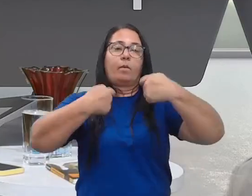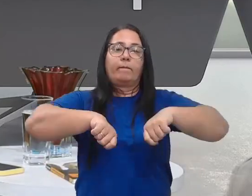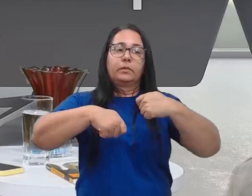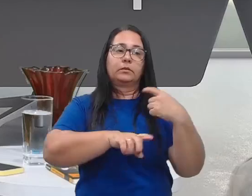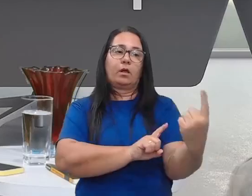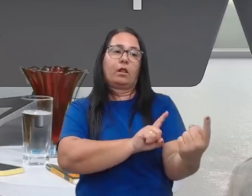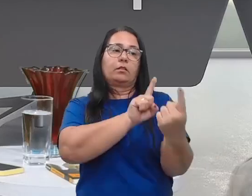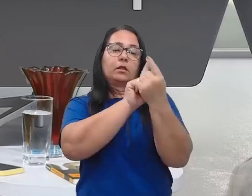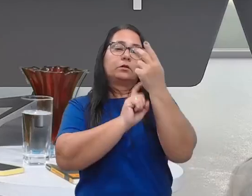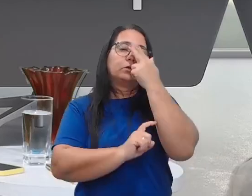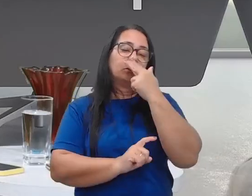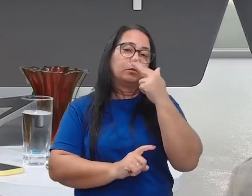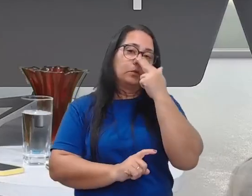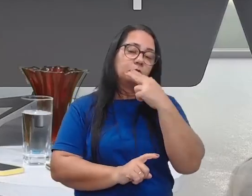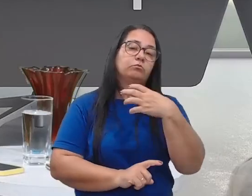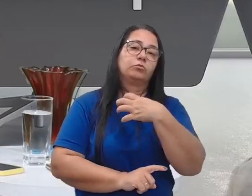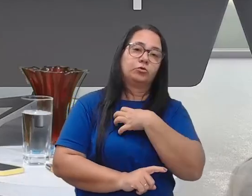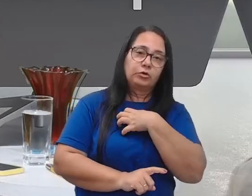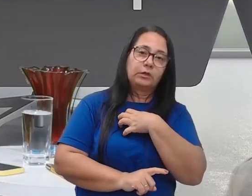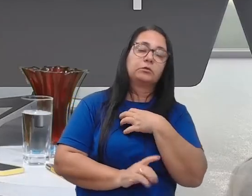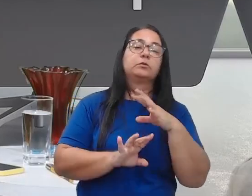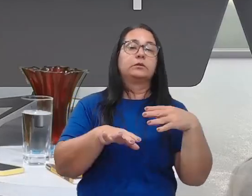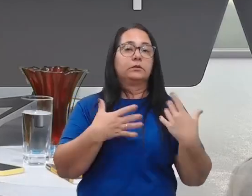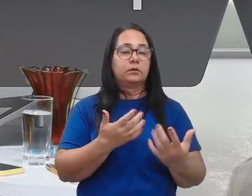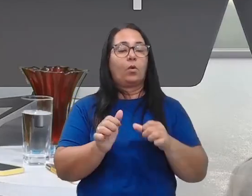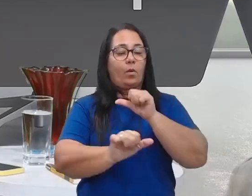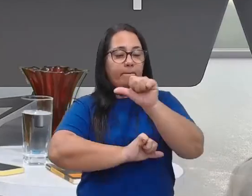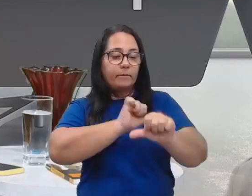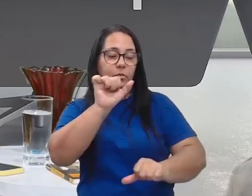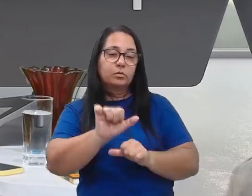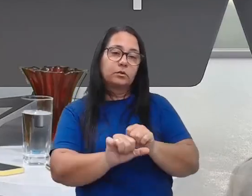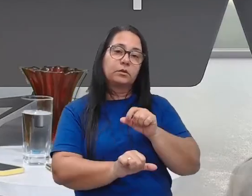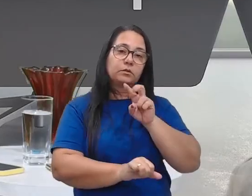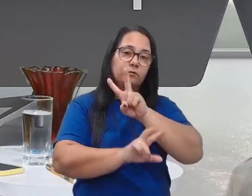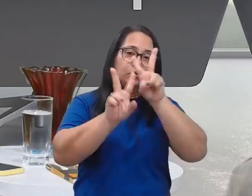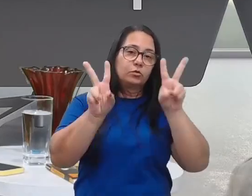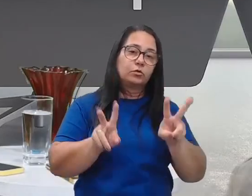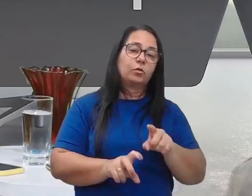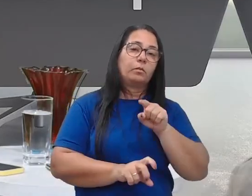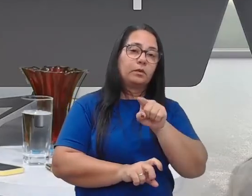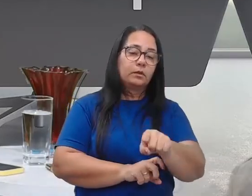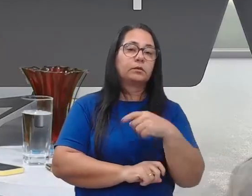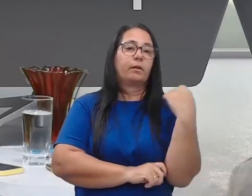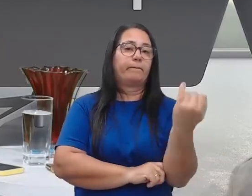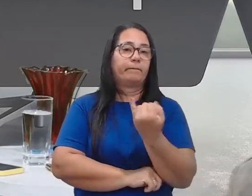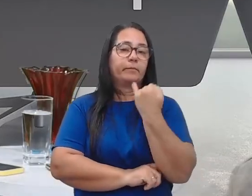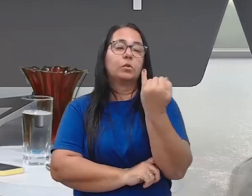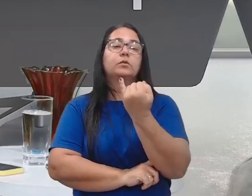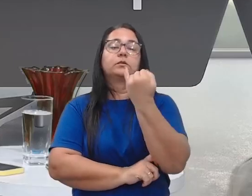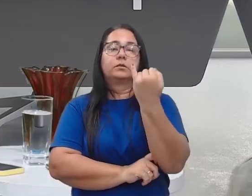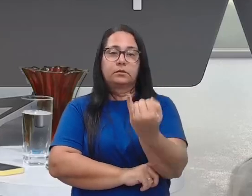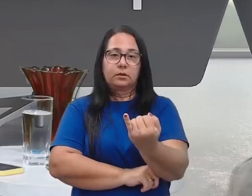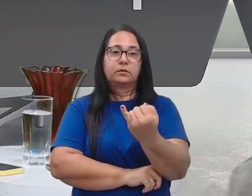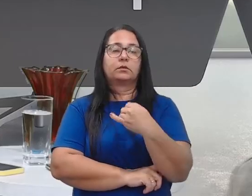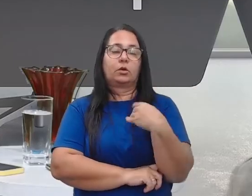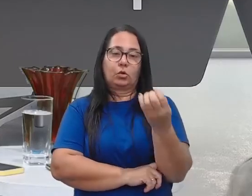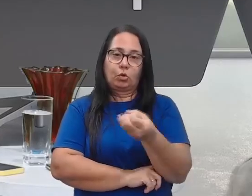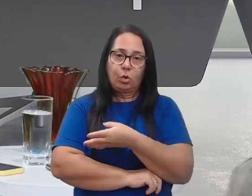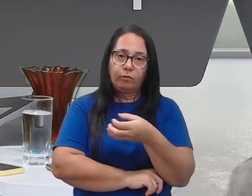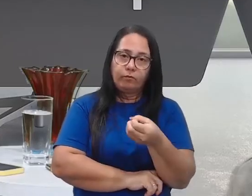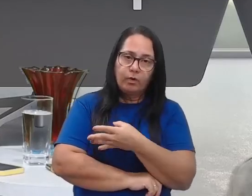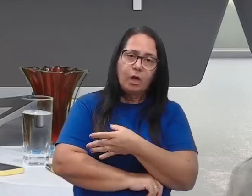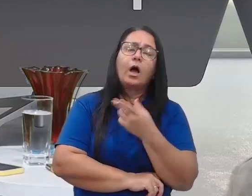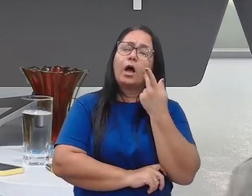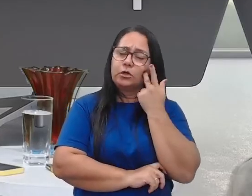forma. O impacto foi justamente dessa necessidade de inovar. Acho que a palavra aqui vem